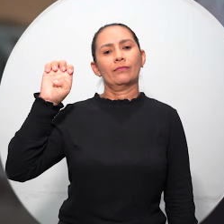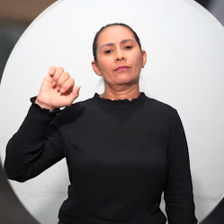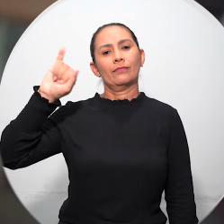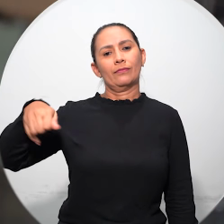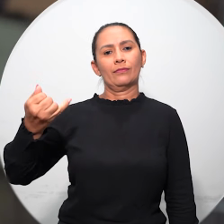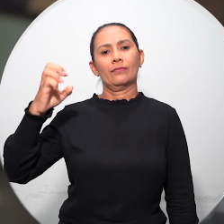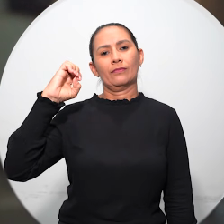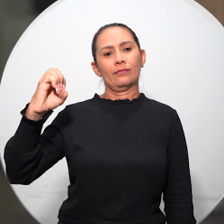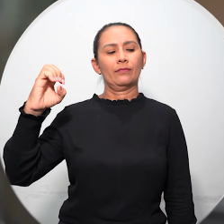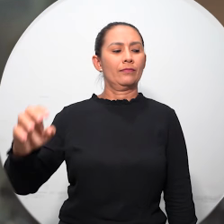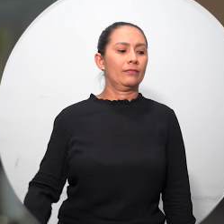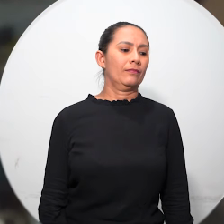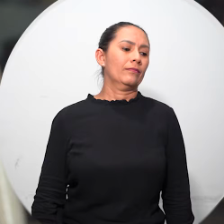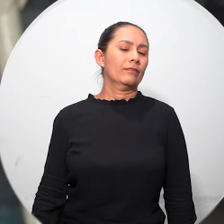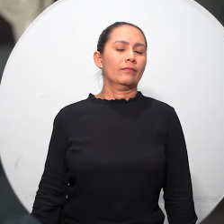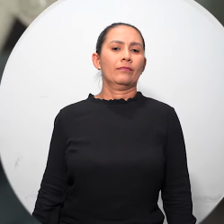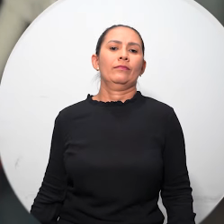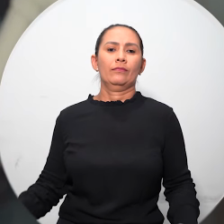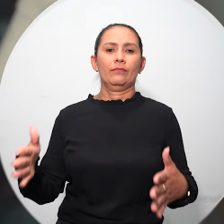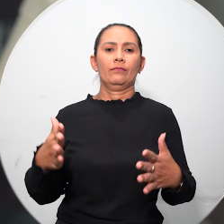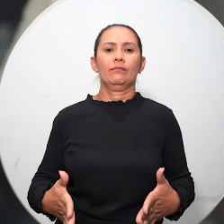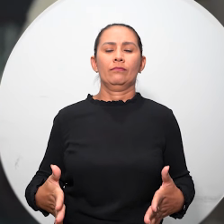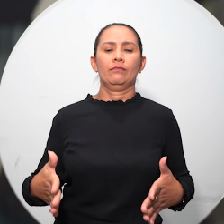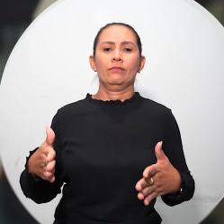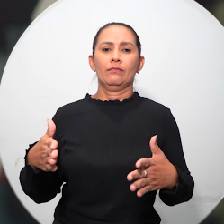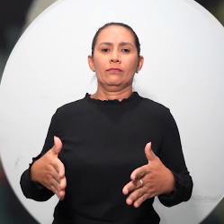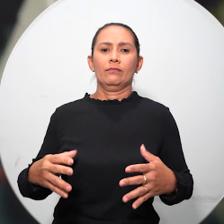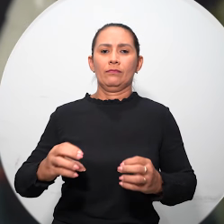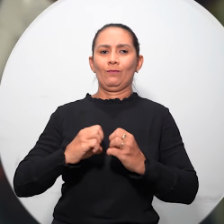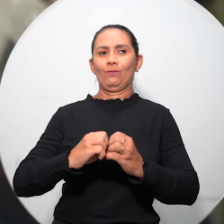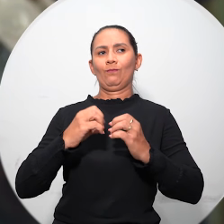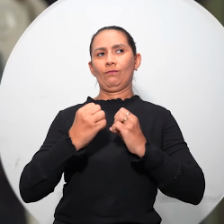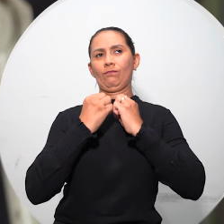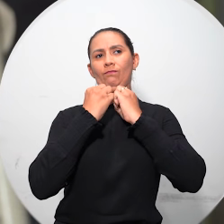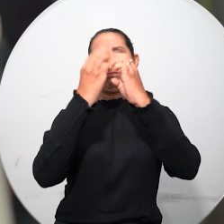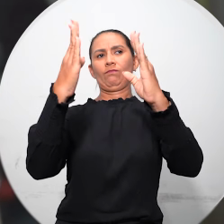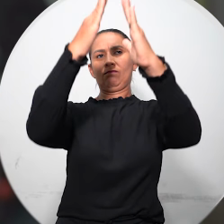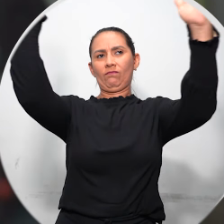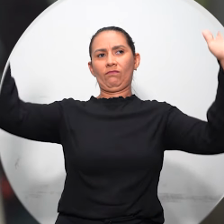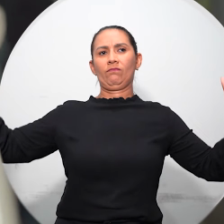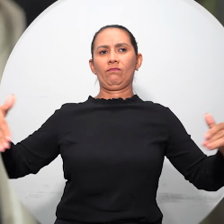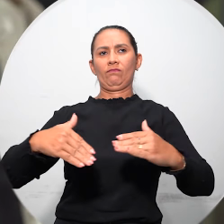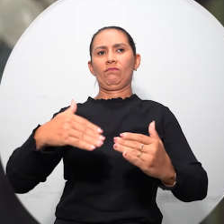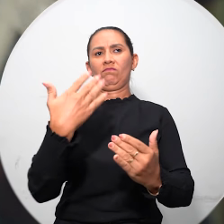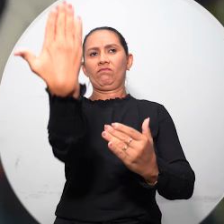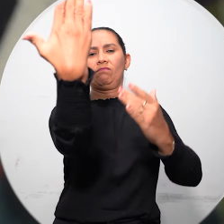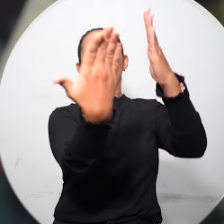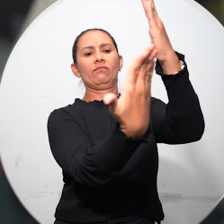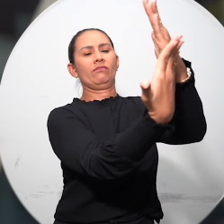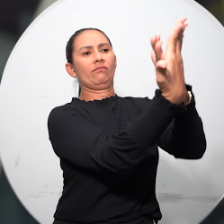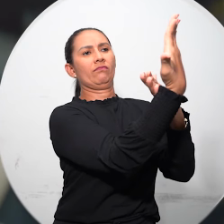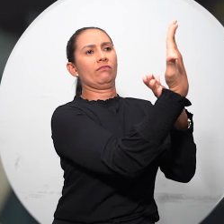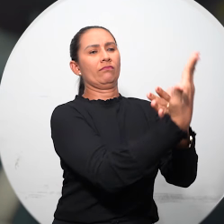Aqui tinha umas tábuas, ele acoplava a máquina aqui, juntamente com tudo pronto, preparado, e jogava para a tela, ficando lá naquela paredão do outro lado, onde nós mostramos lá